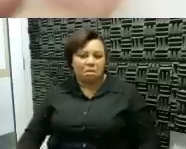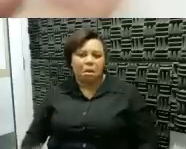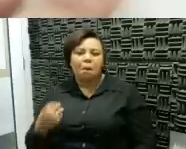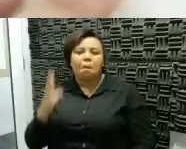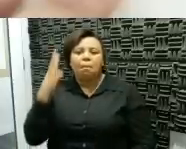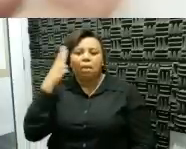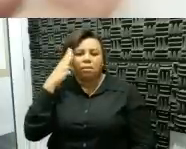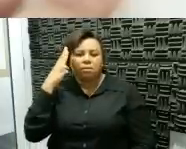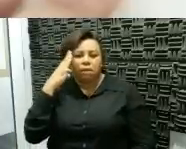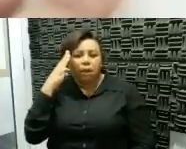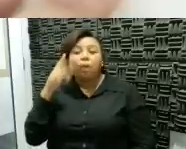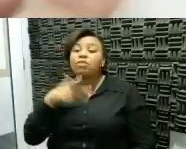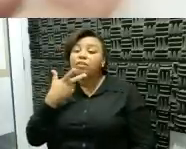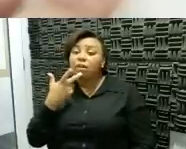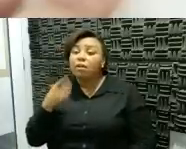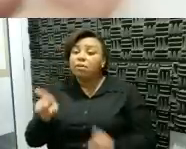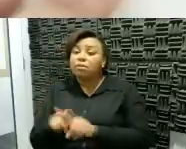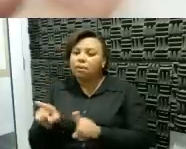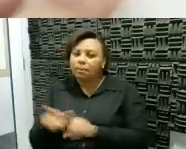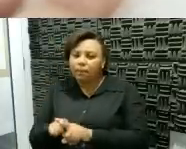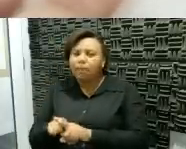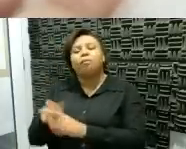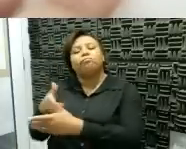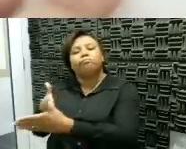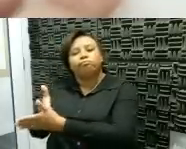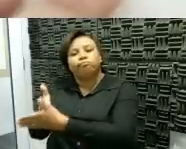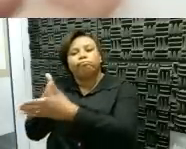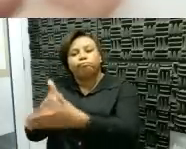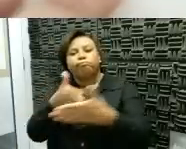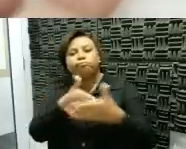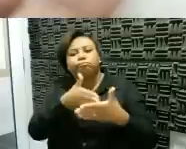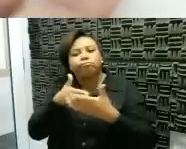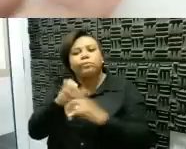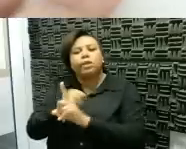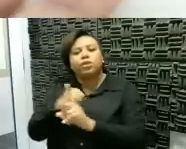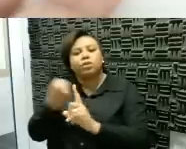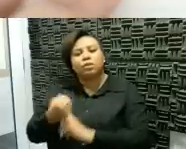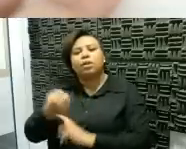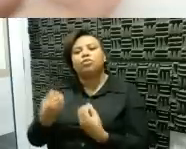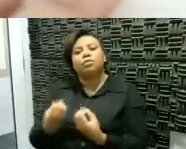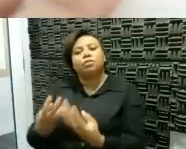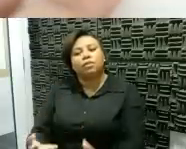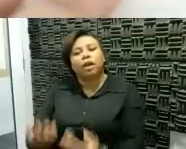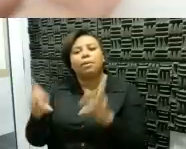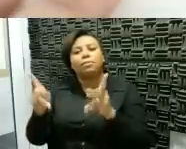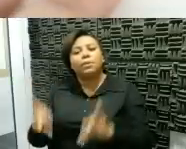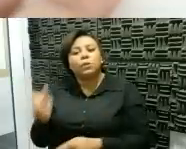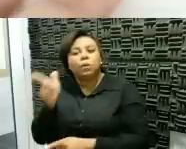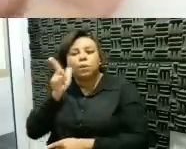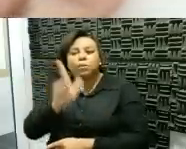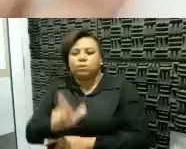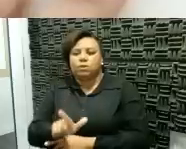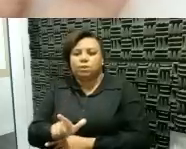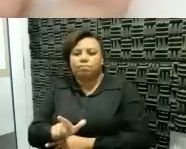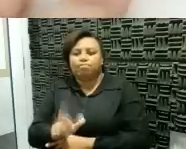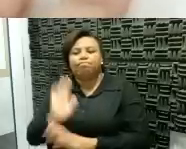também das Barreiras que a nossa sociedade tá colocando para essa pessoa conseguir chegar então no fim das contas